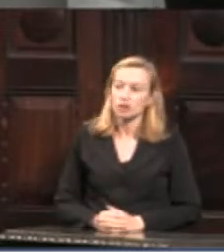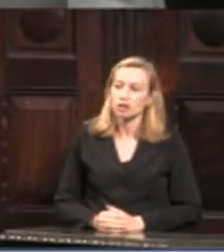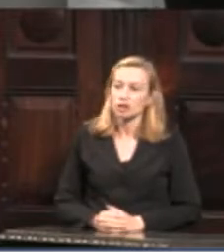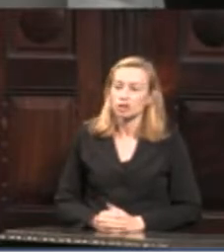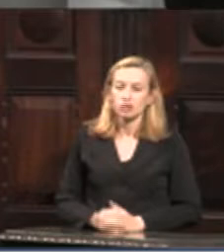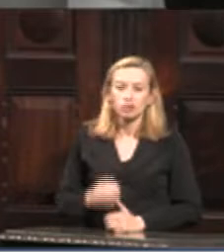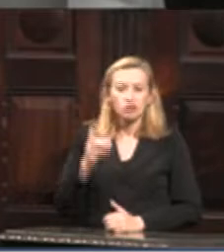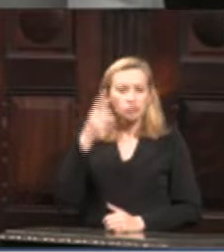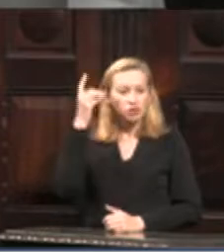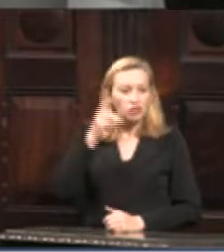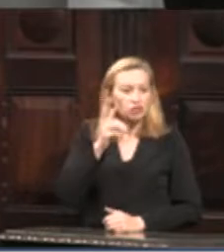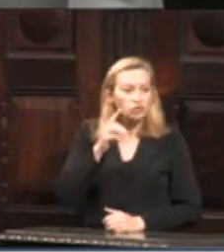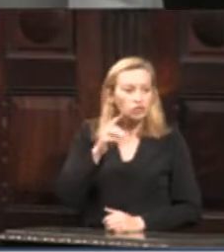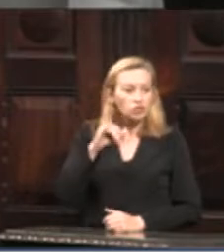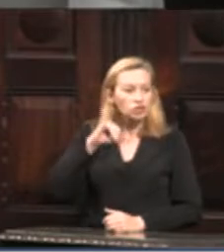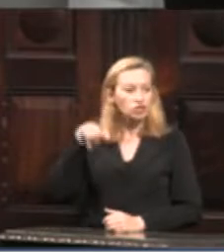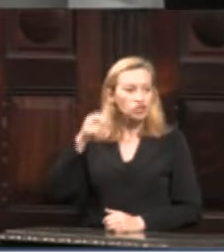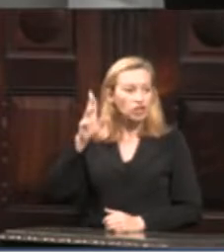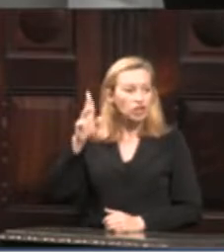Deputado Jair Bittencourt.